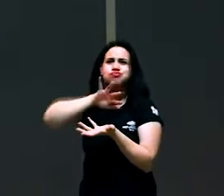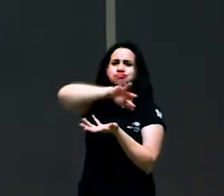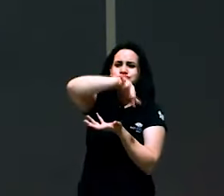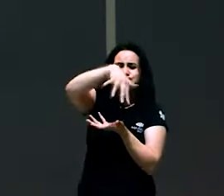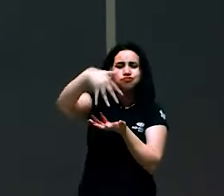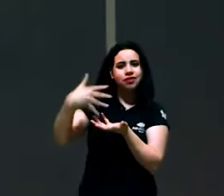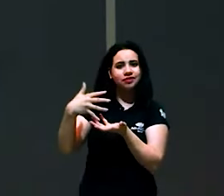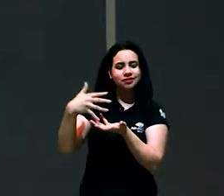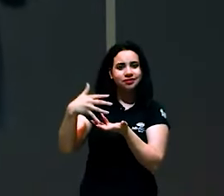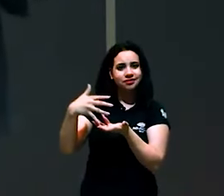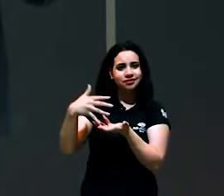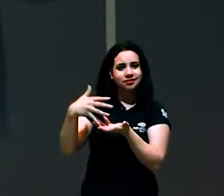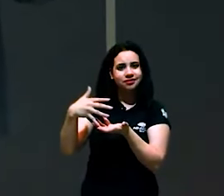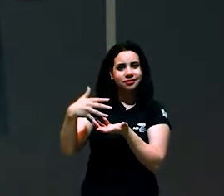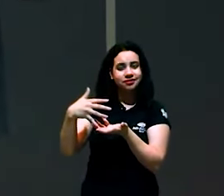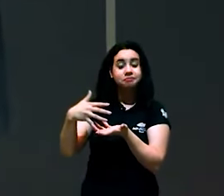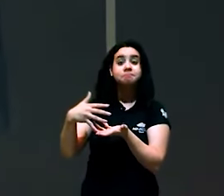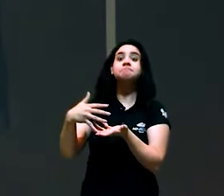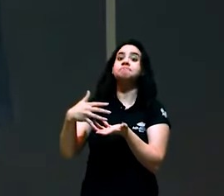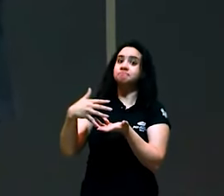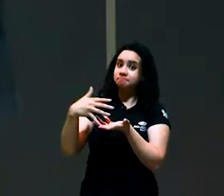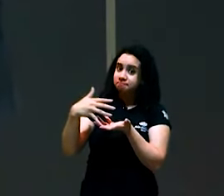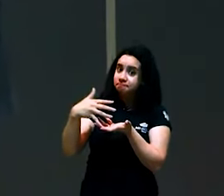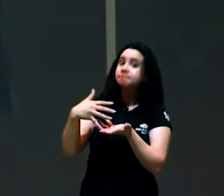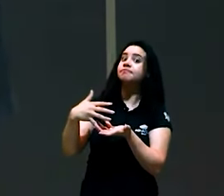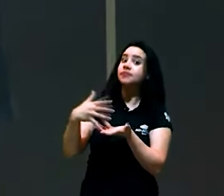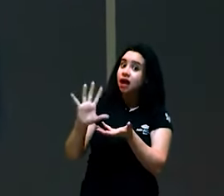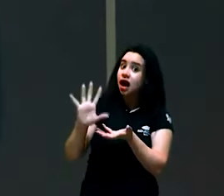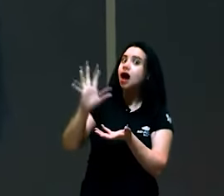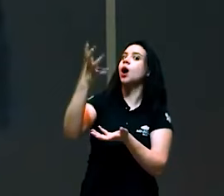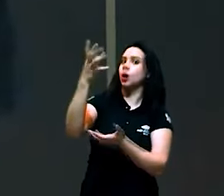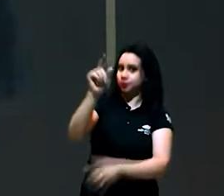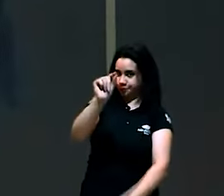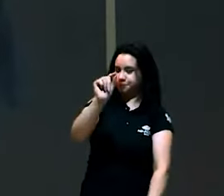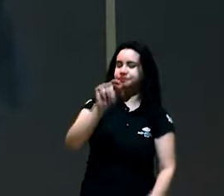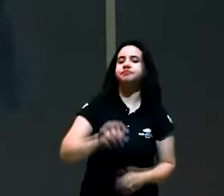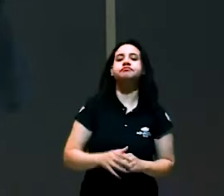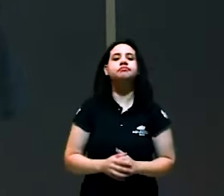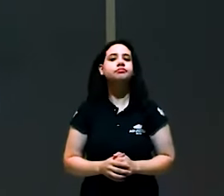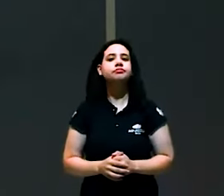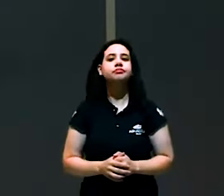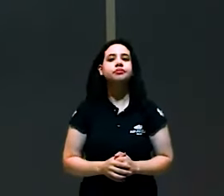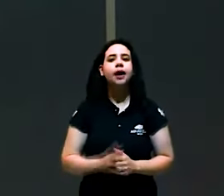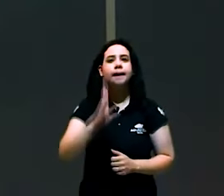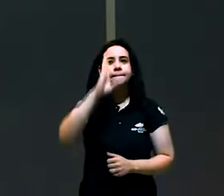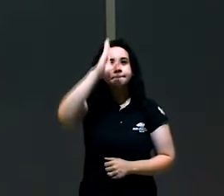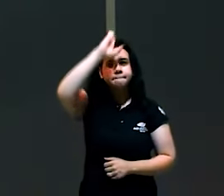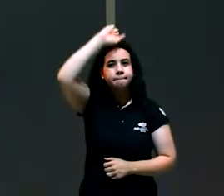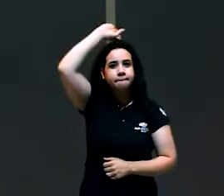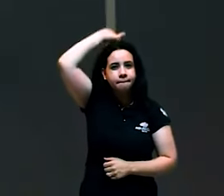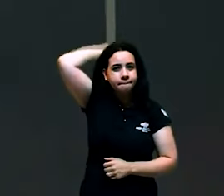sucedeu várias vezes que os bombeiros foram para aquele lugar apagar o